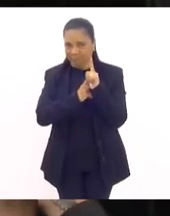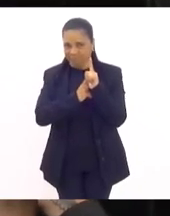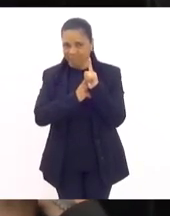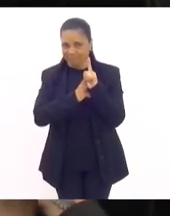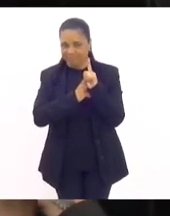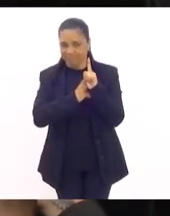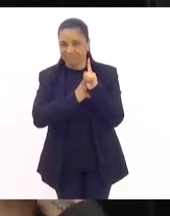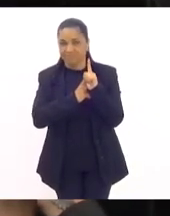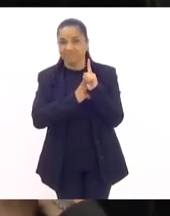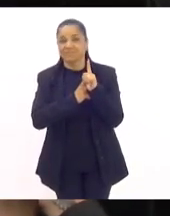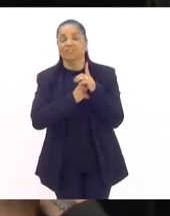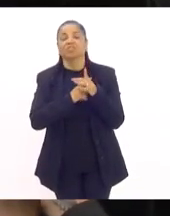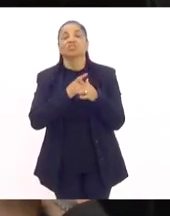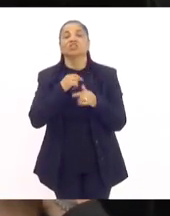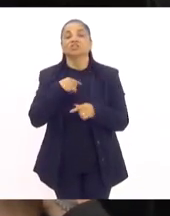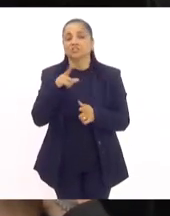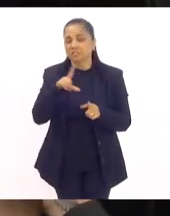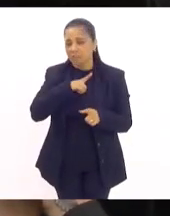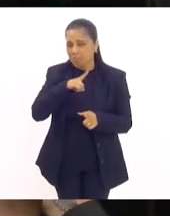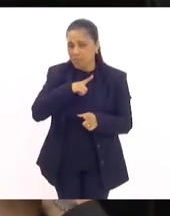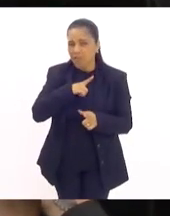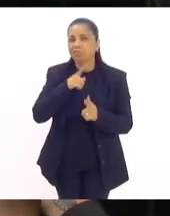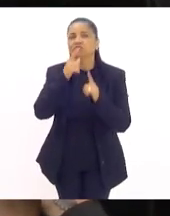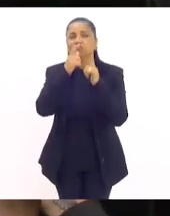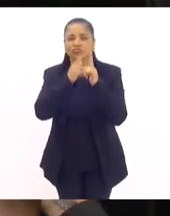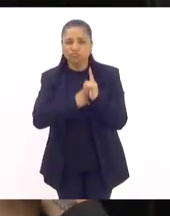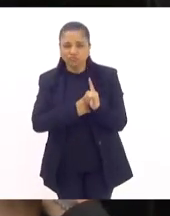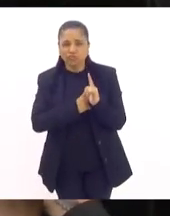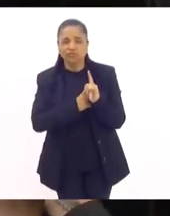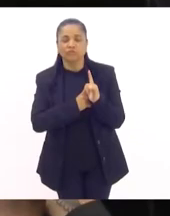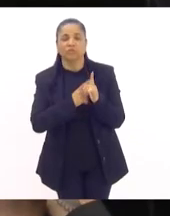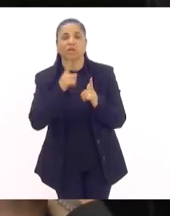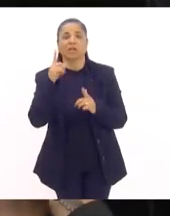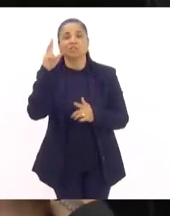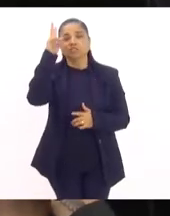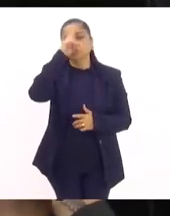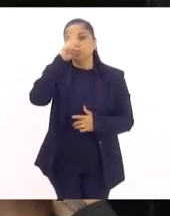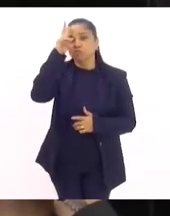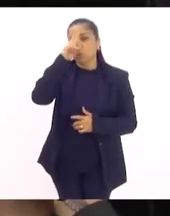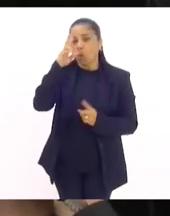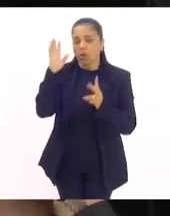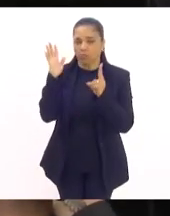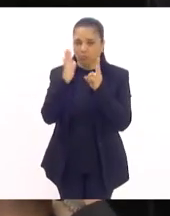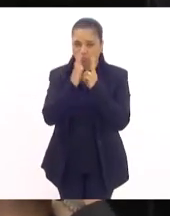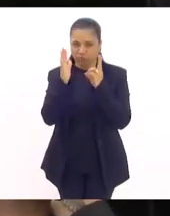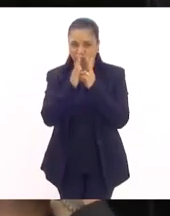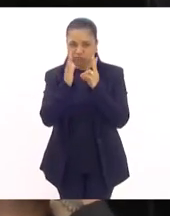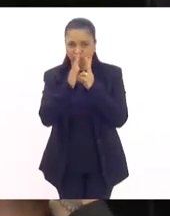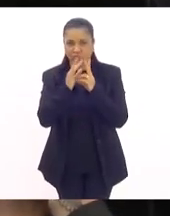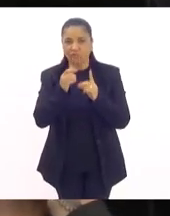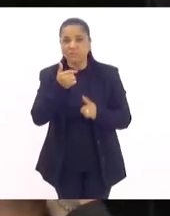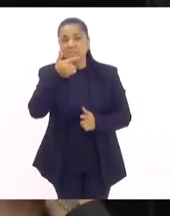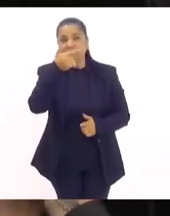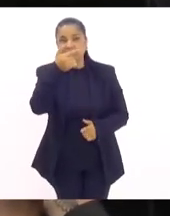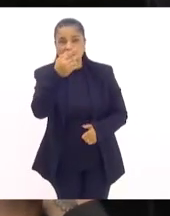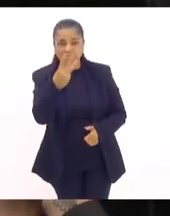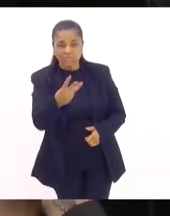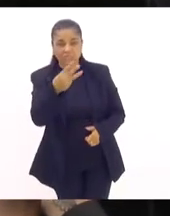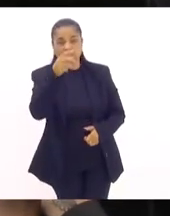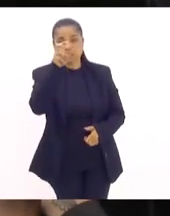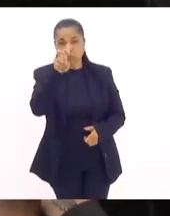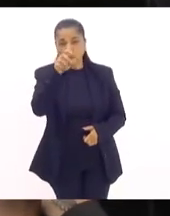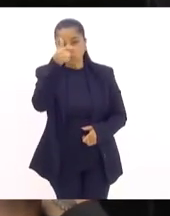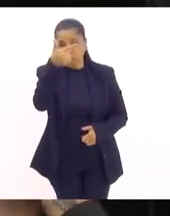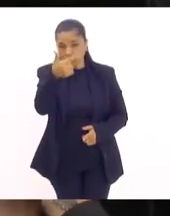dívida histórica com os indígenas. Foram 356 anos de escravidão, e nesses 356 anos de